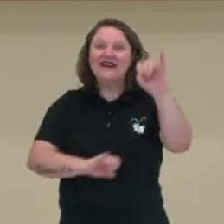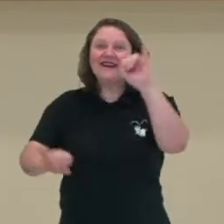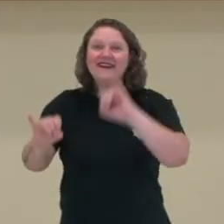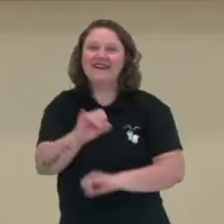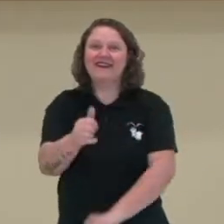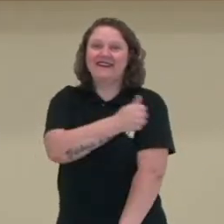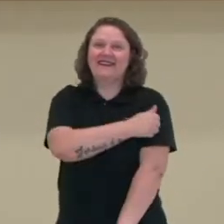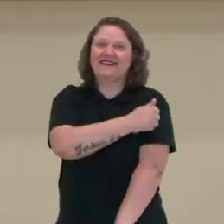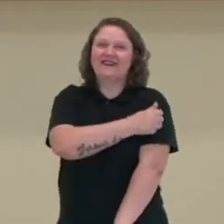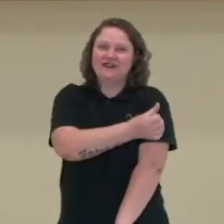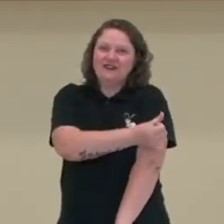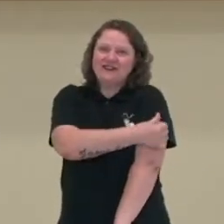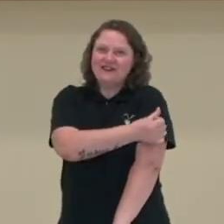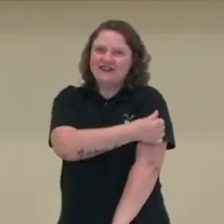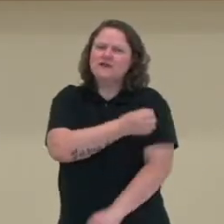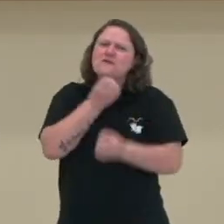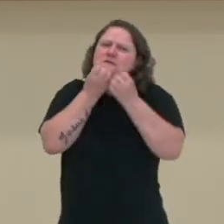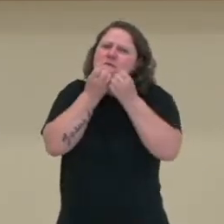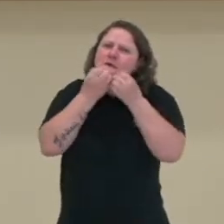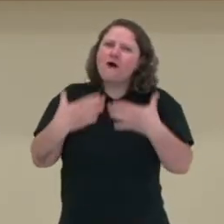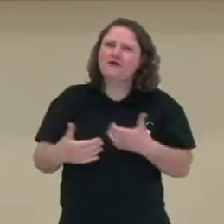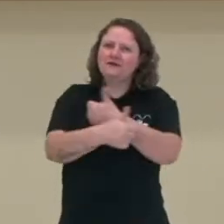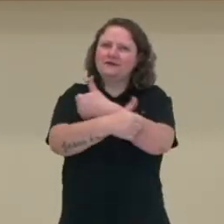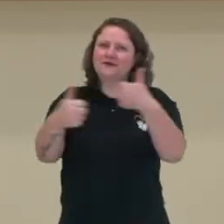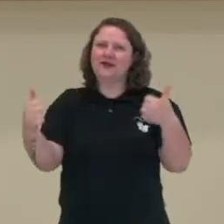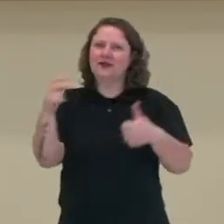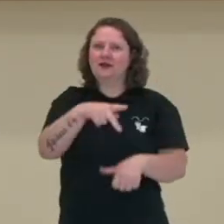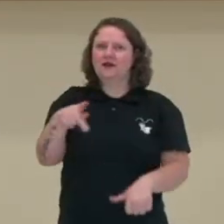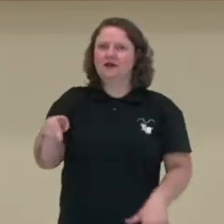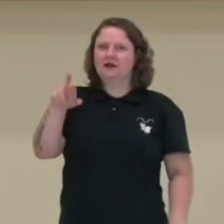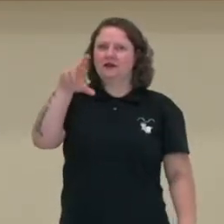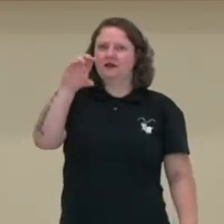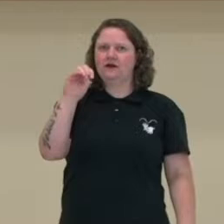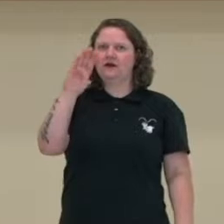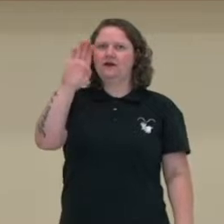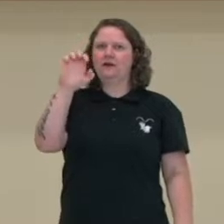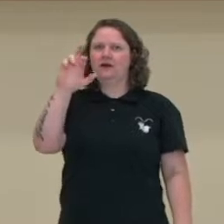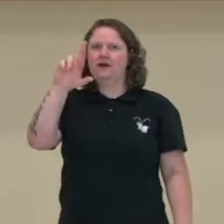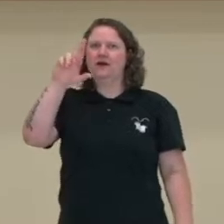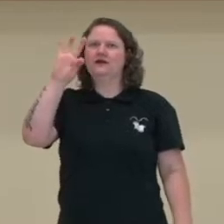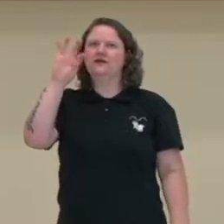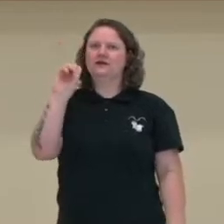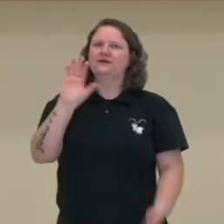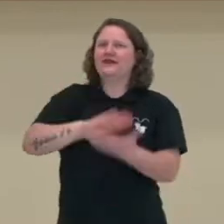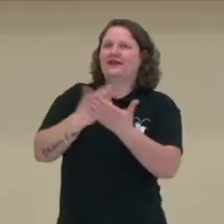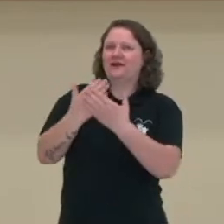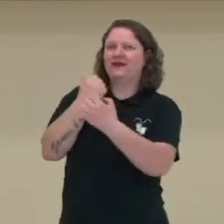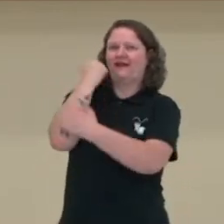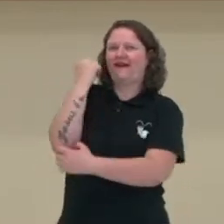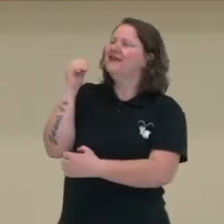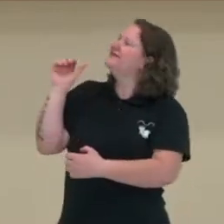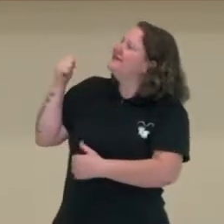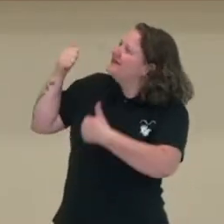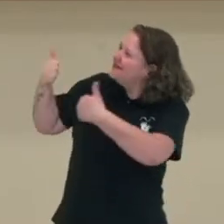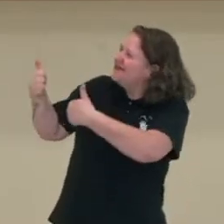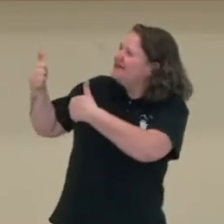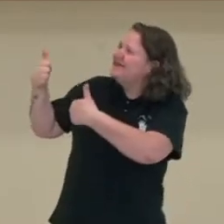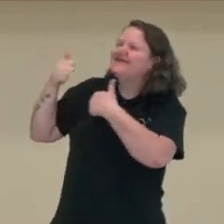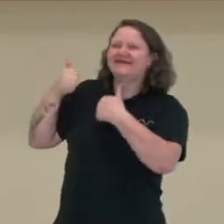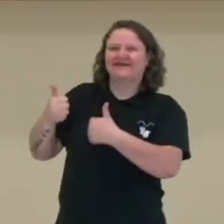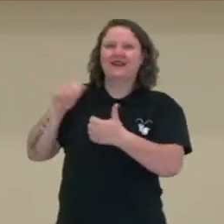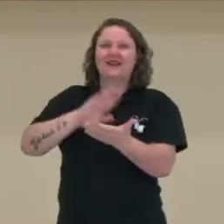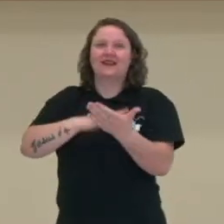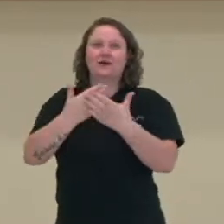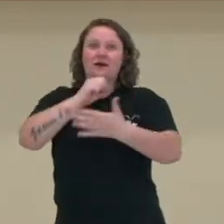Fala, galerinha do sexto ano, tudo bem? Sou o professor Roberto Falcione, junto conosco, a professora Cláudia, fazendo a interpretação